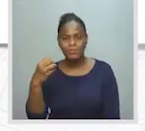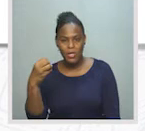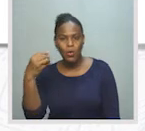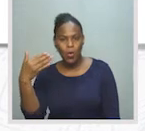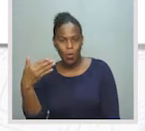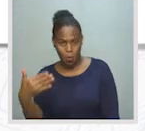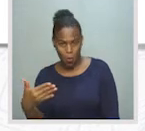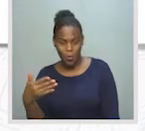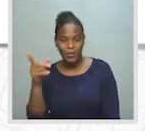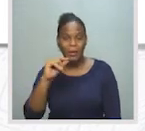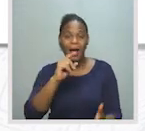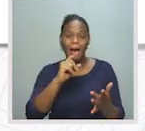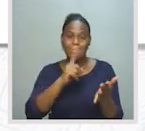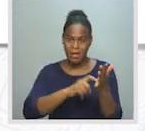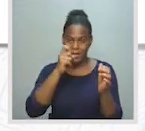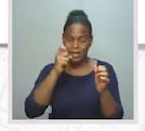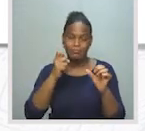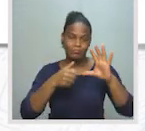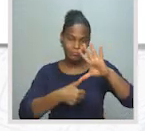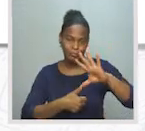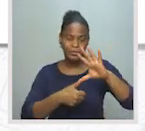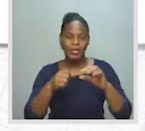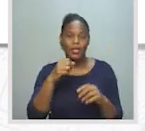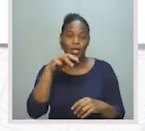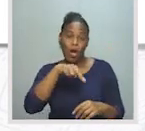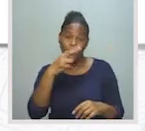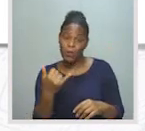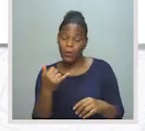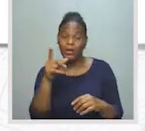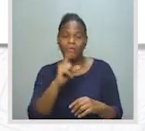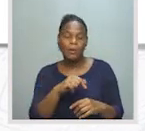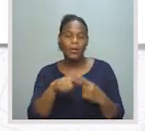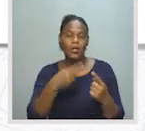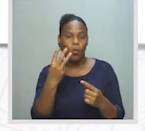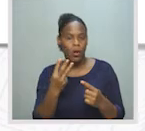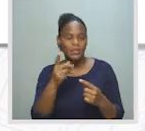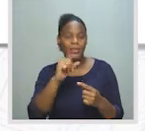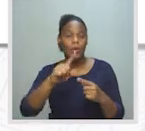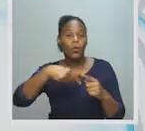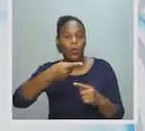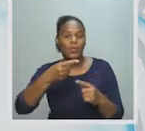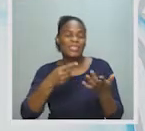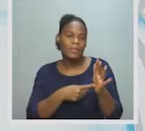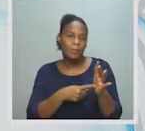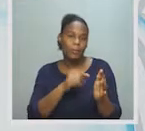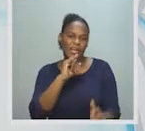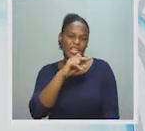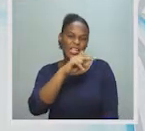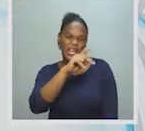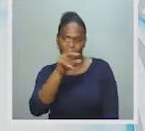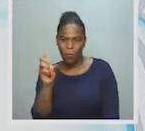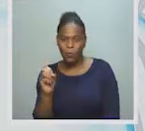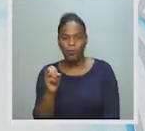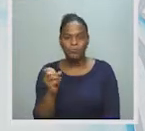York, como também em Washington, e ataques suicidas no Médio Oriente, e nos países como